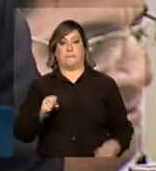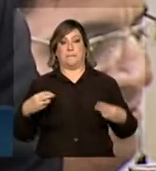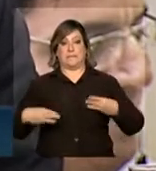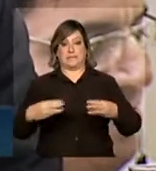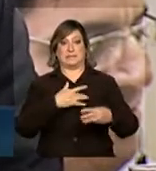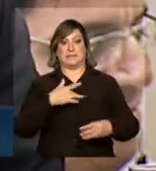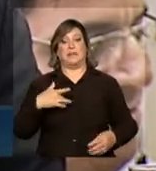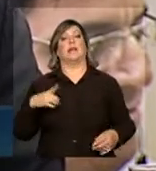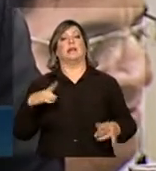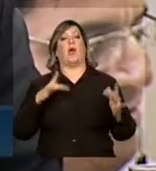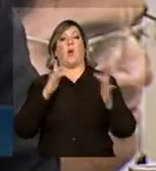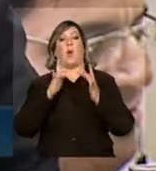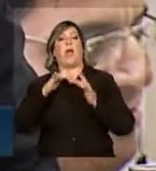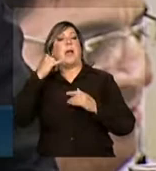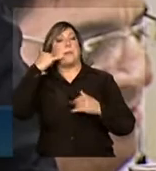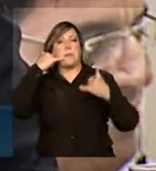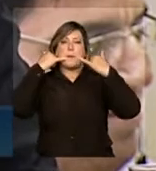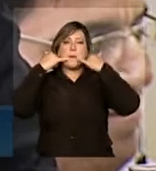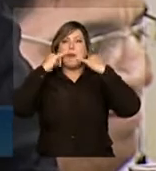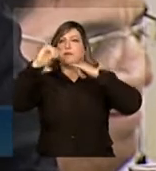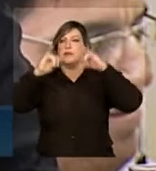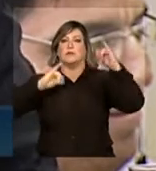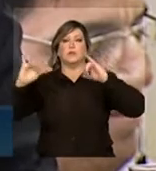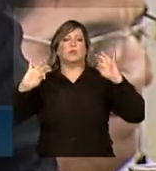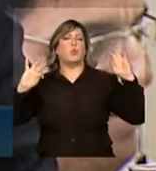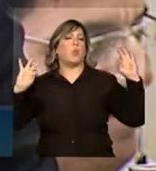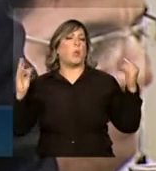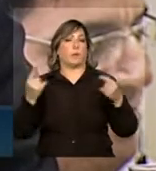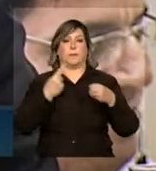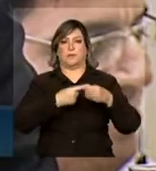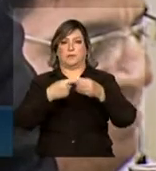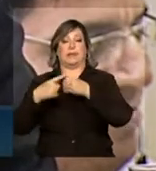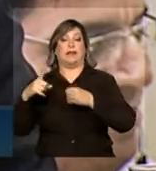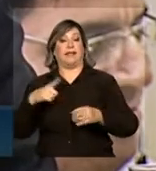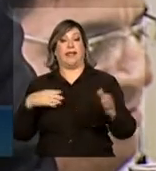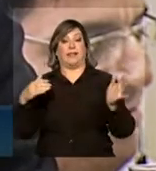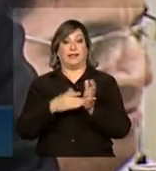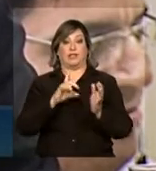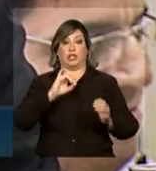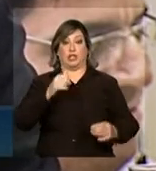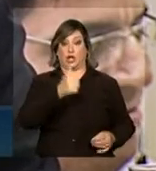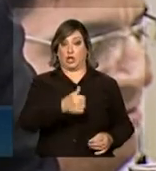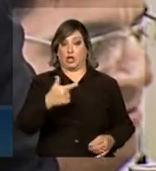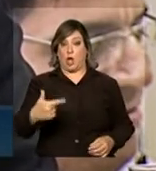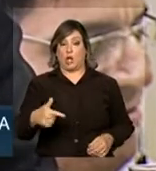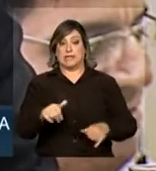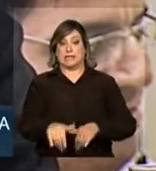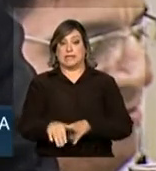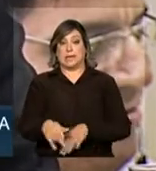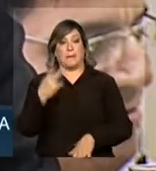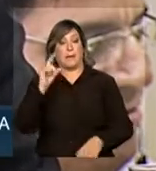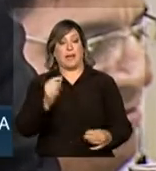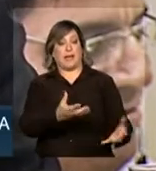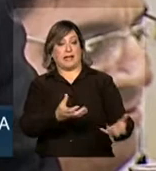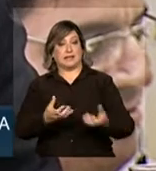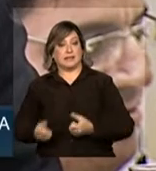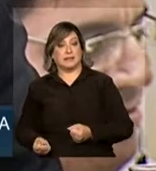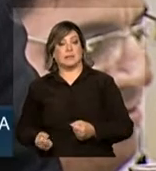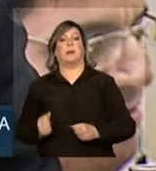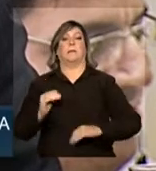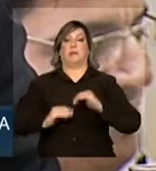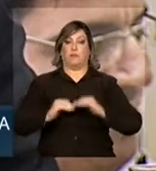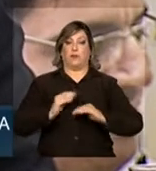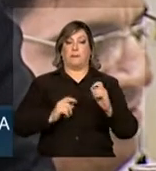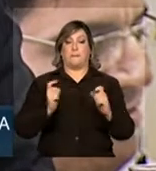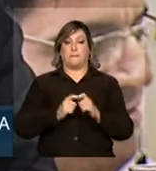entrando em contato com todos os municípios que tem até o dia 12 de Setembro para receber eh profissionais médicos